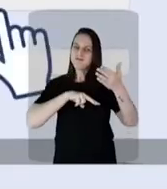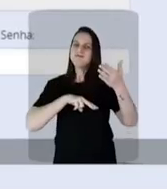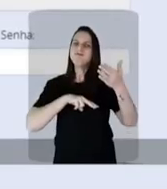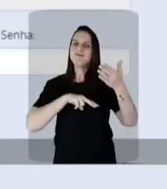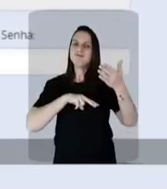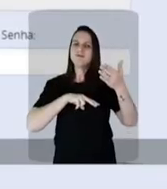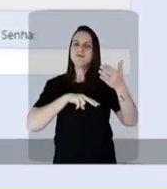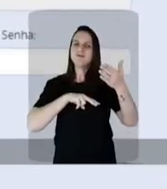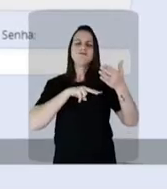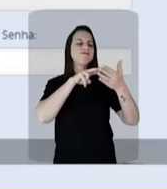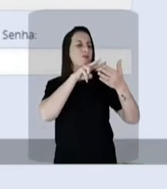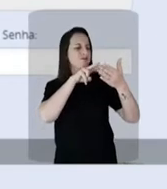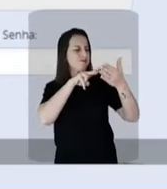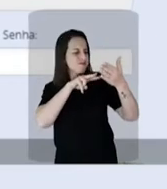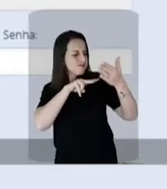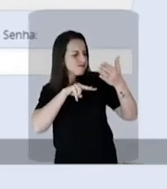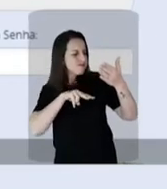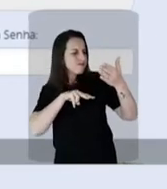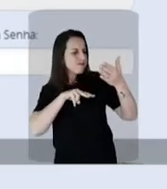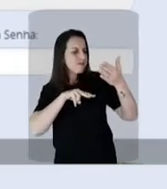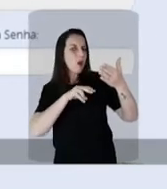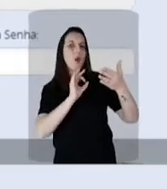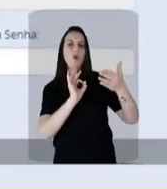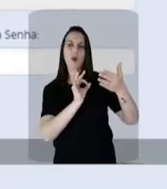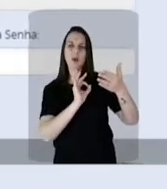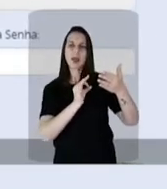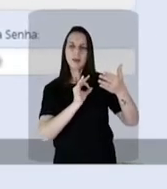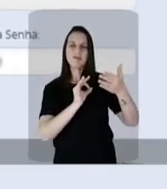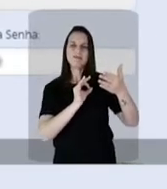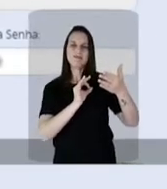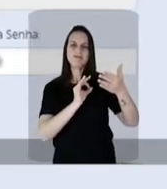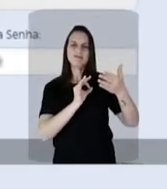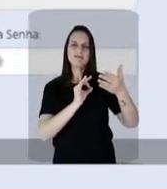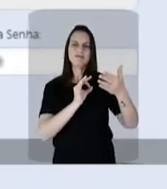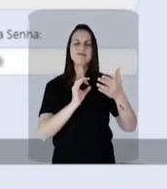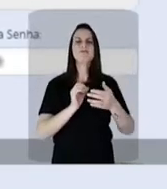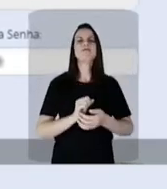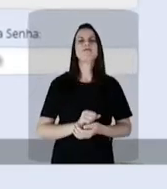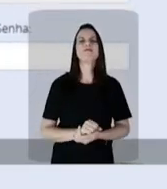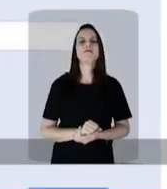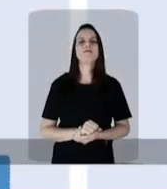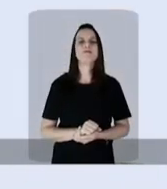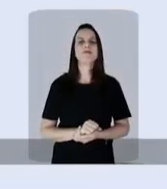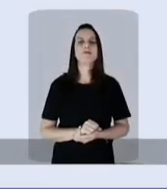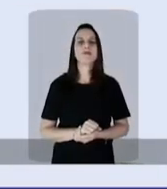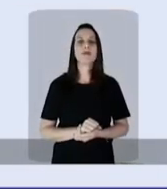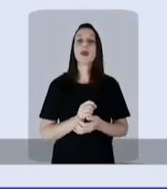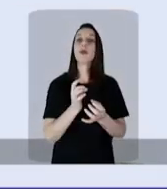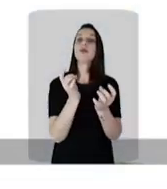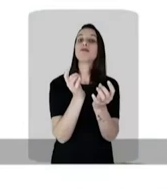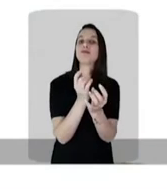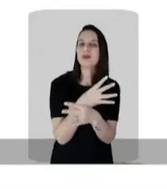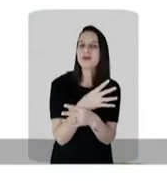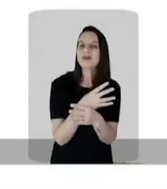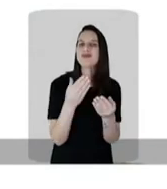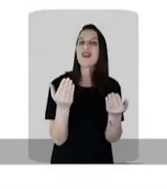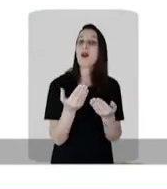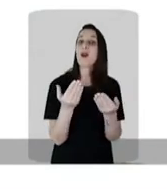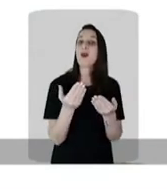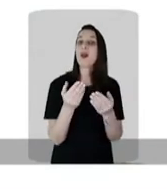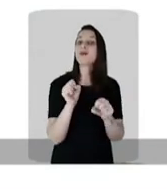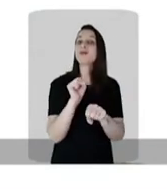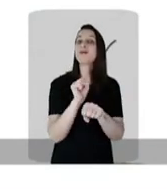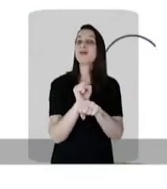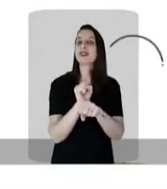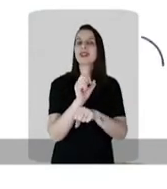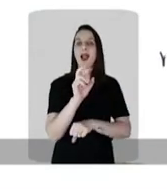o preenchimento da reclamação. Pronto, agora é só esperar as respostas para a sua negociação. Viu como é simples?